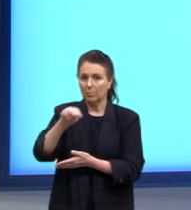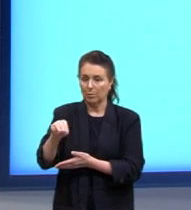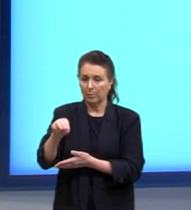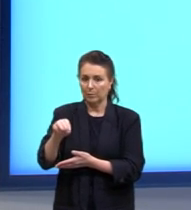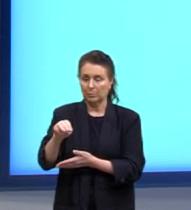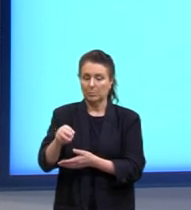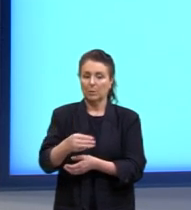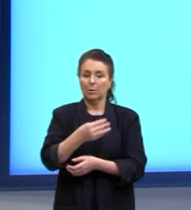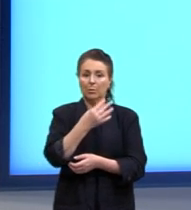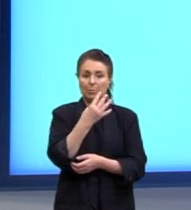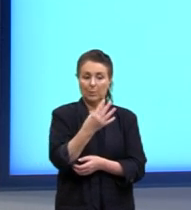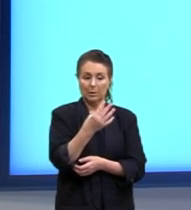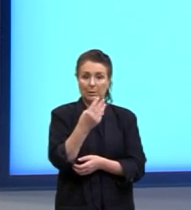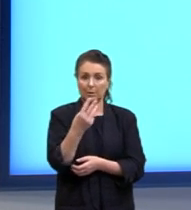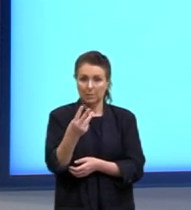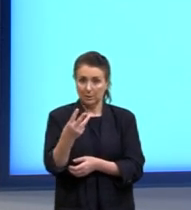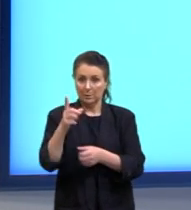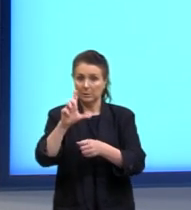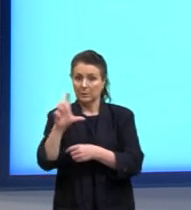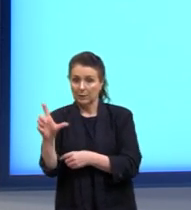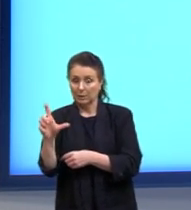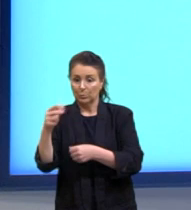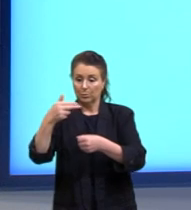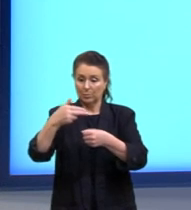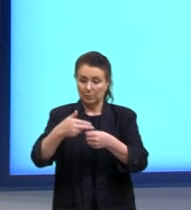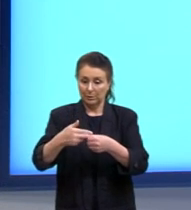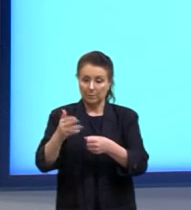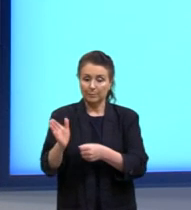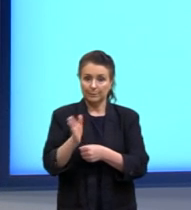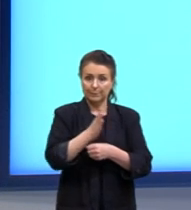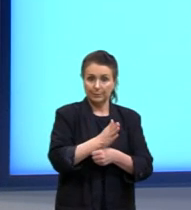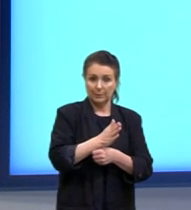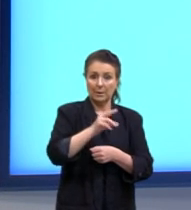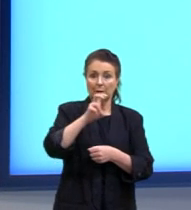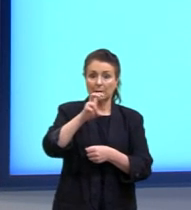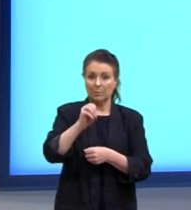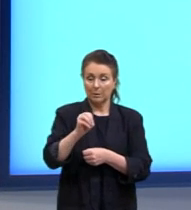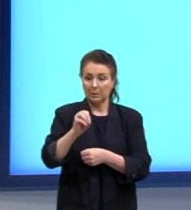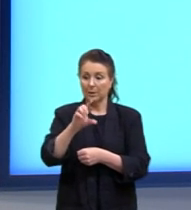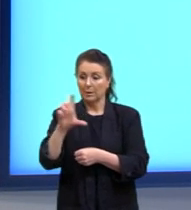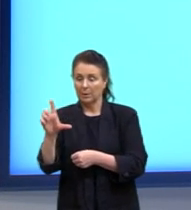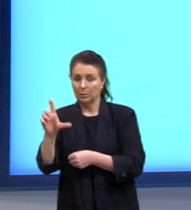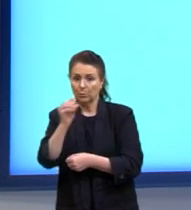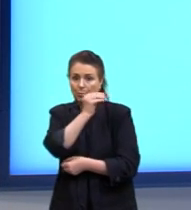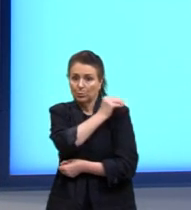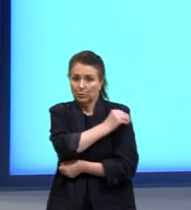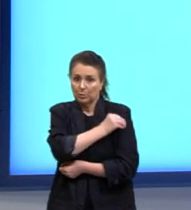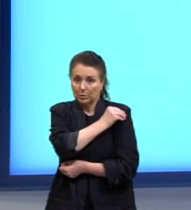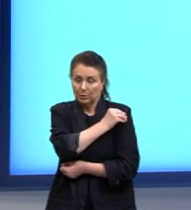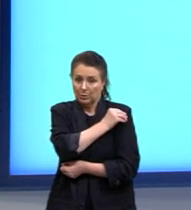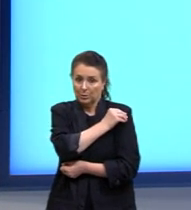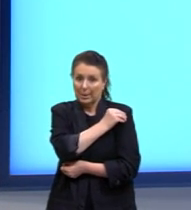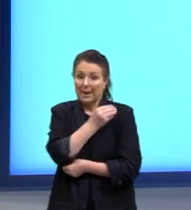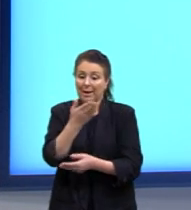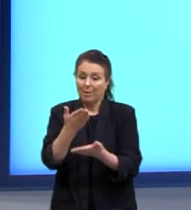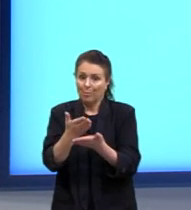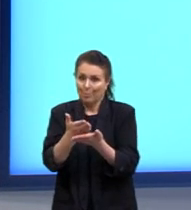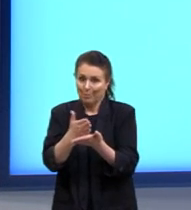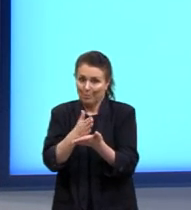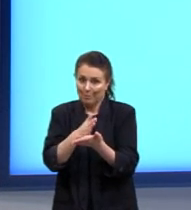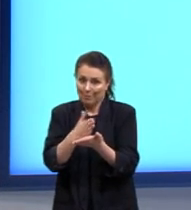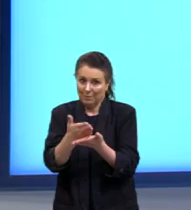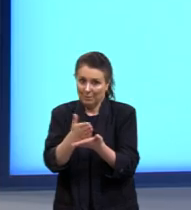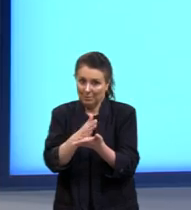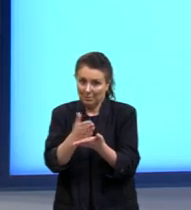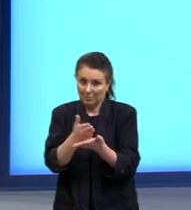43 litros de gasolina e 50 litros de álcool quando a gente fala em rendimento médio né assim